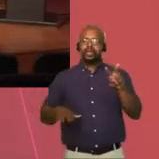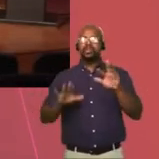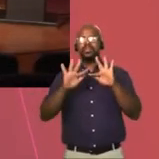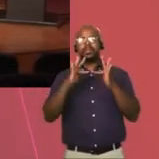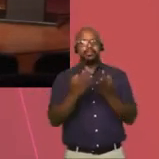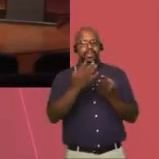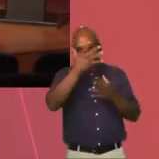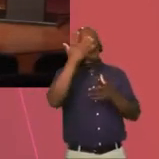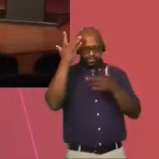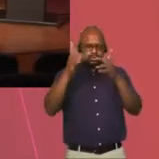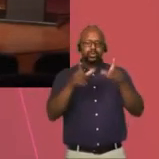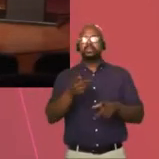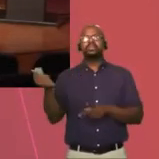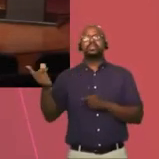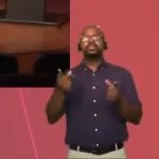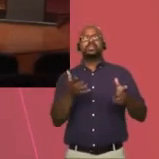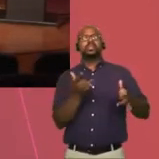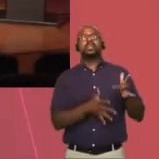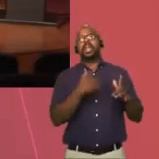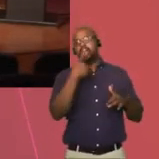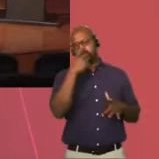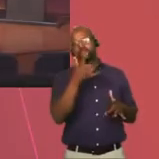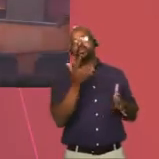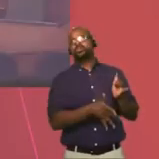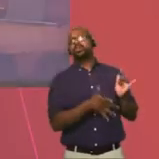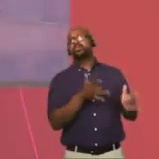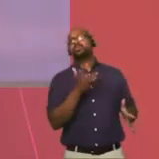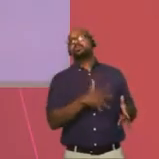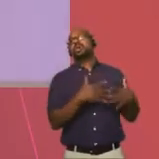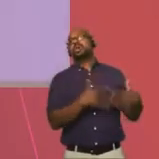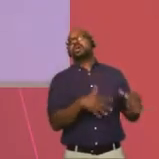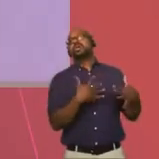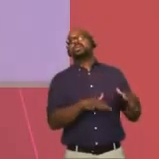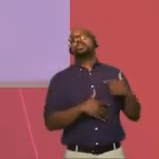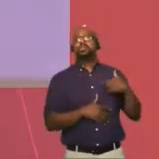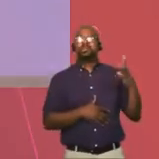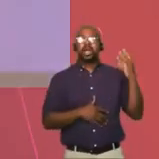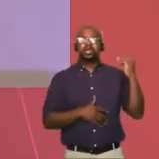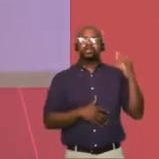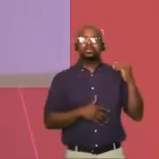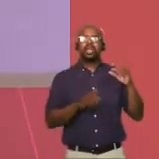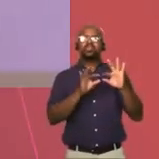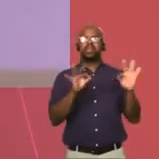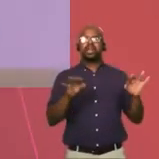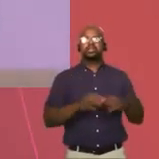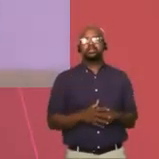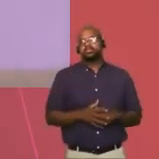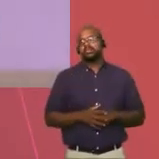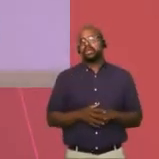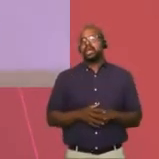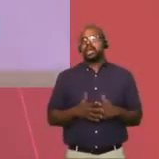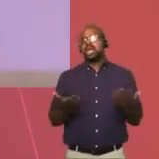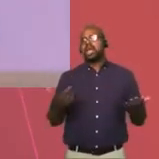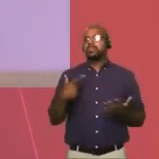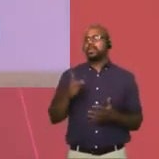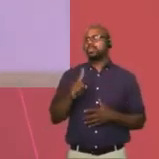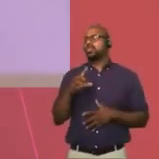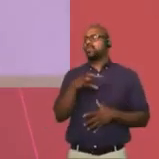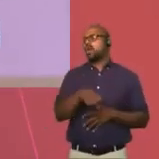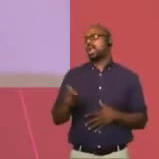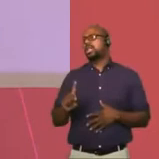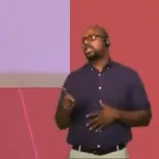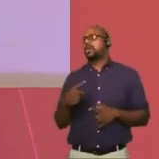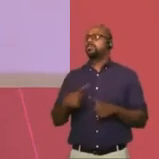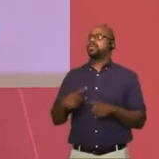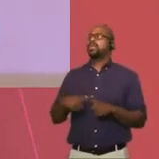família de pessoas saindo da praia largando o seu lixinho ali na areia e eu já escutei a frase a seguinte frase mas eu não vou